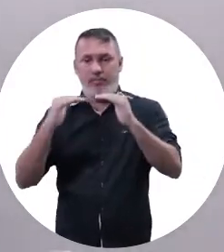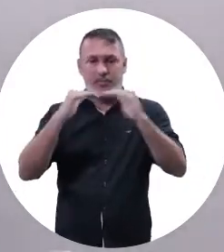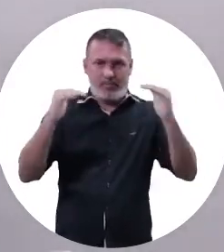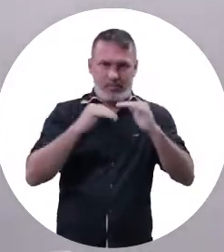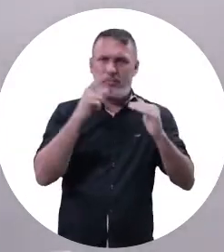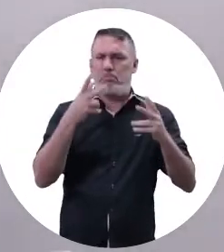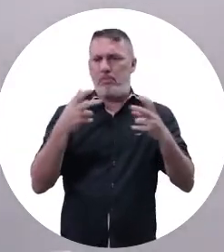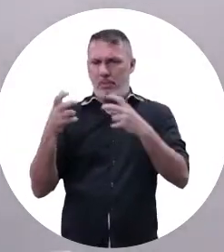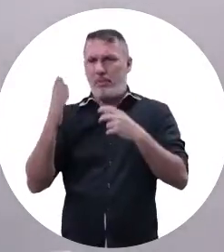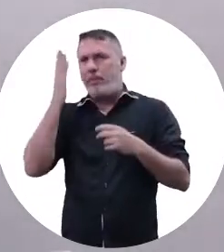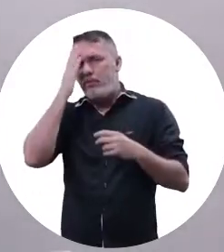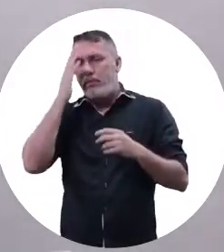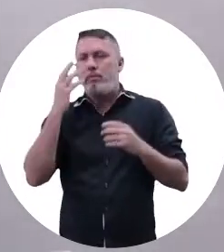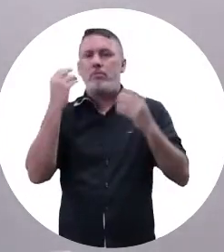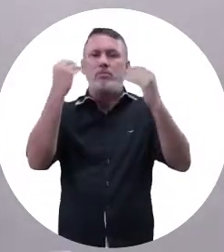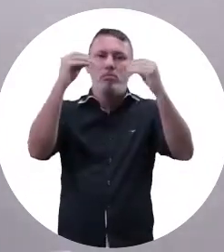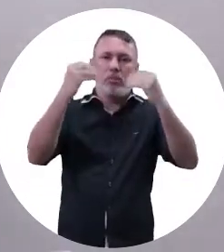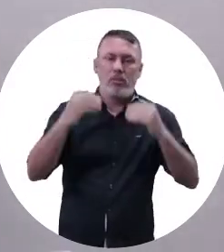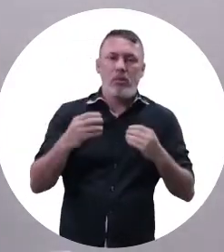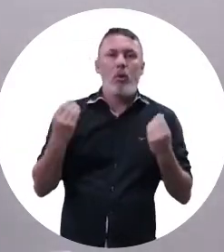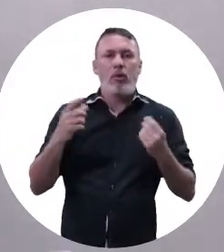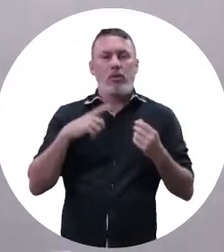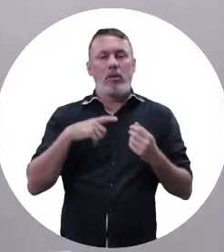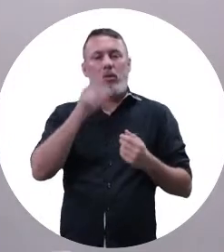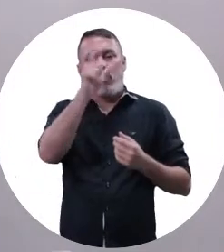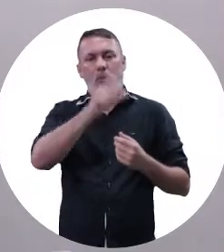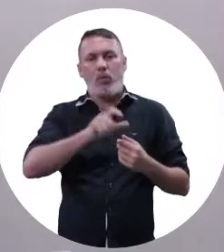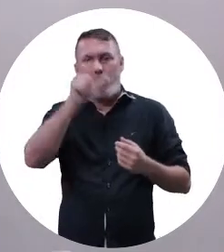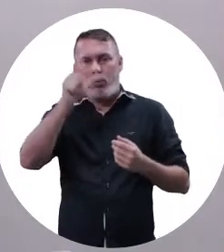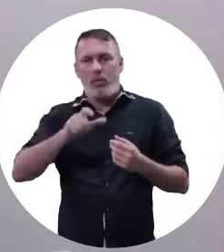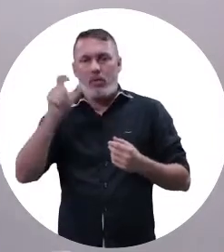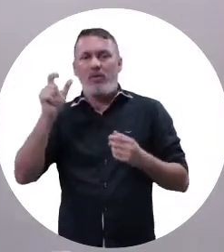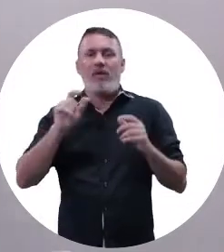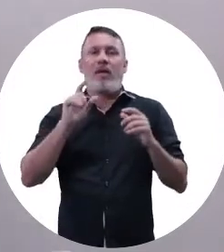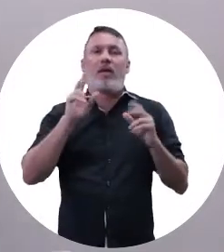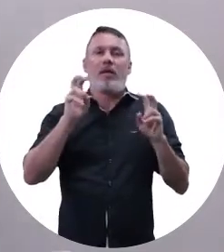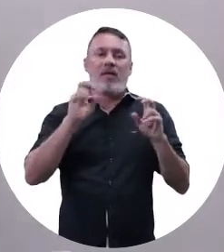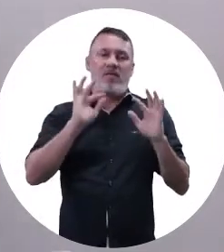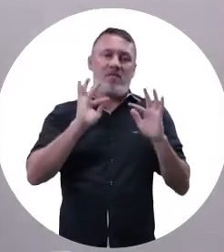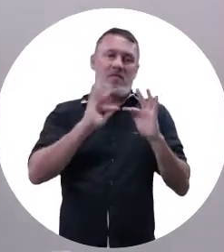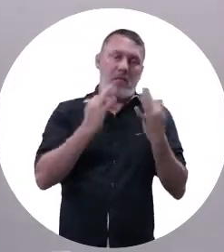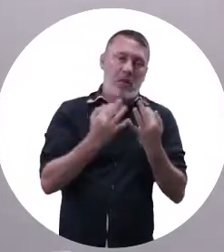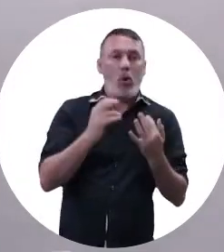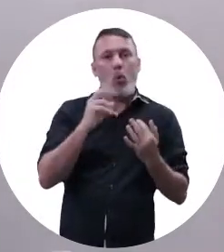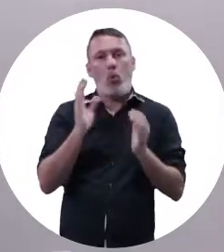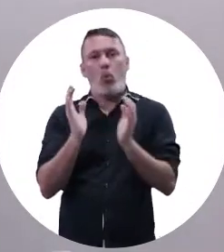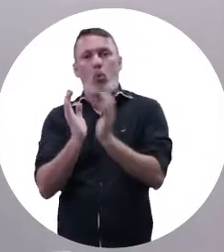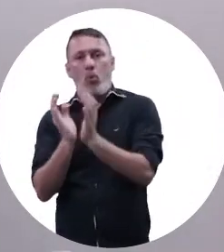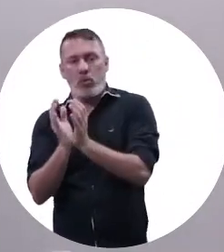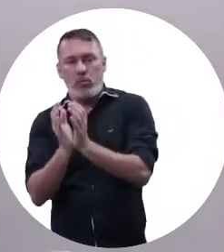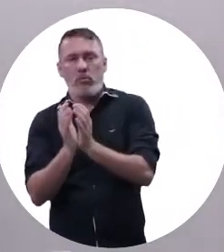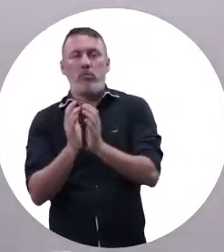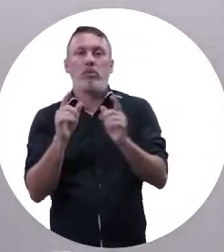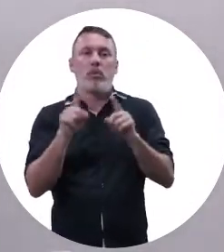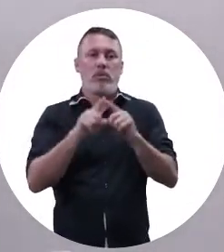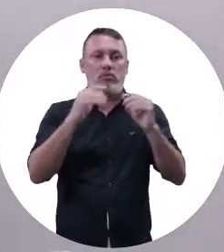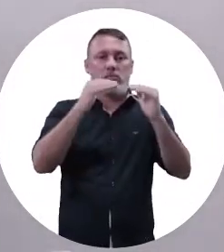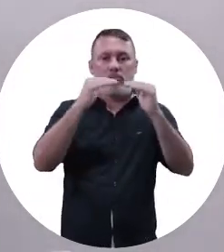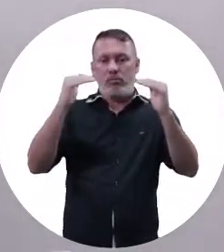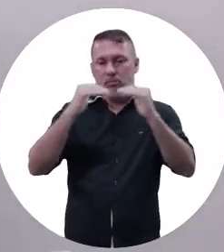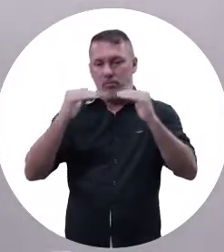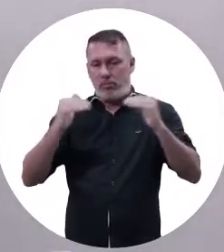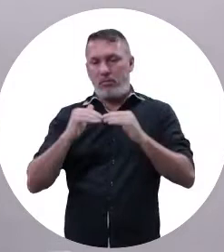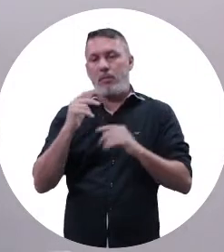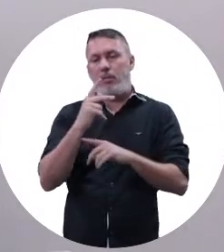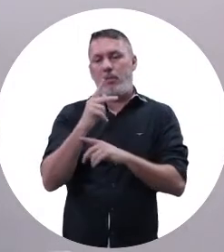atômico, analisamos também que a tabela periódica é organizada em colunas chamadas famílias ou grupos e em linhas chamadas períodos